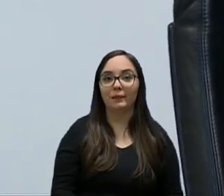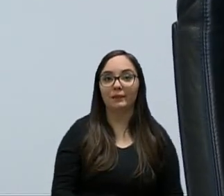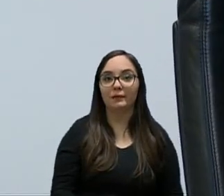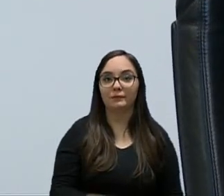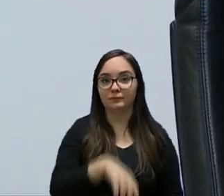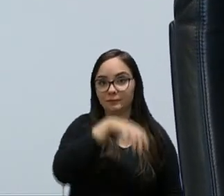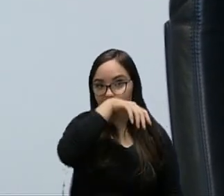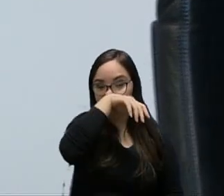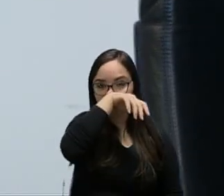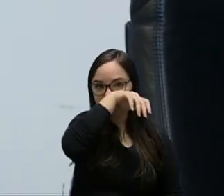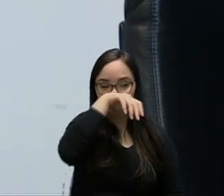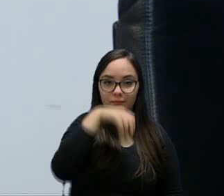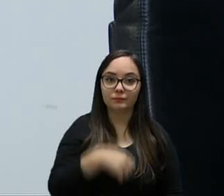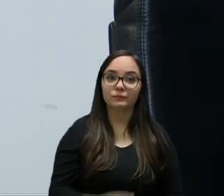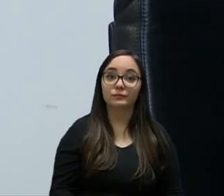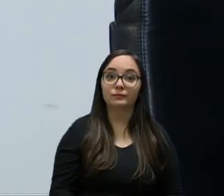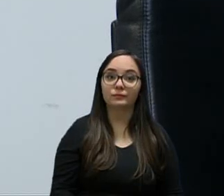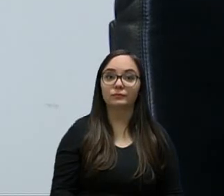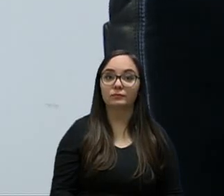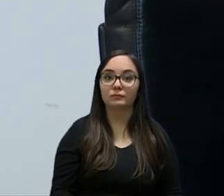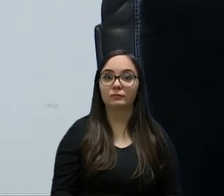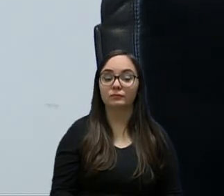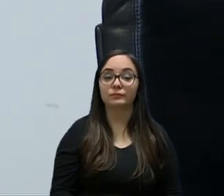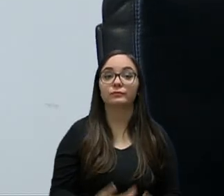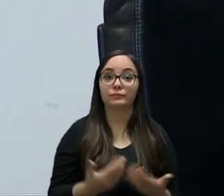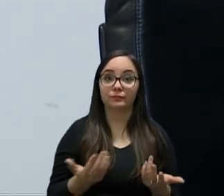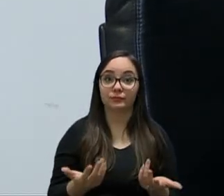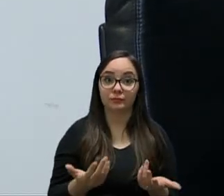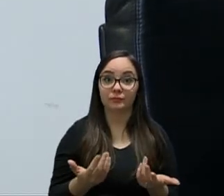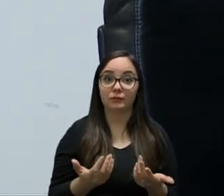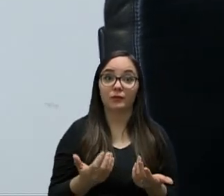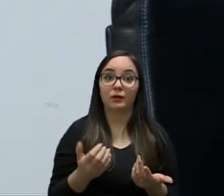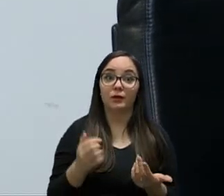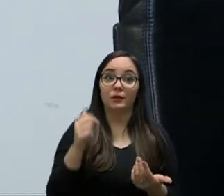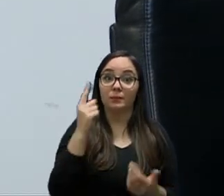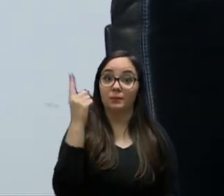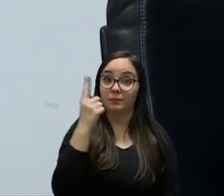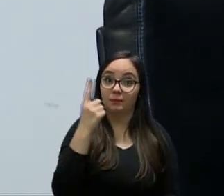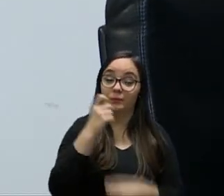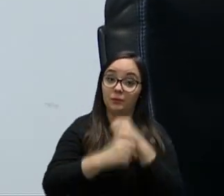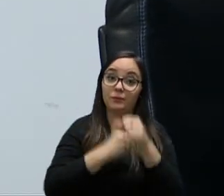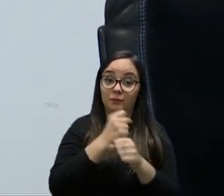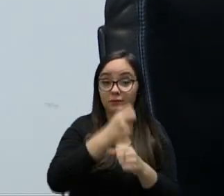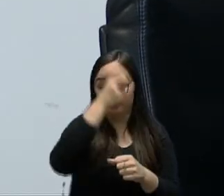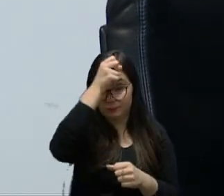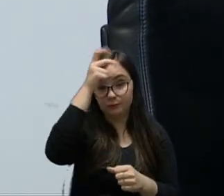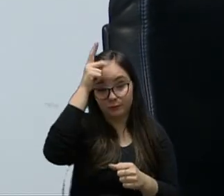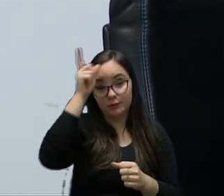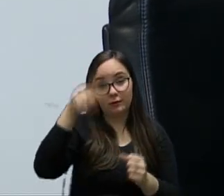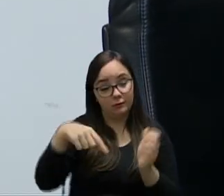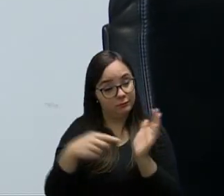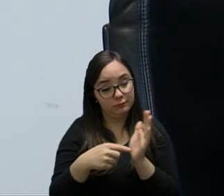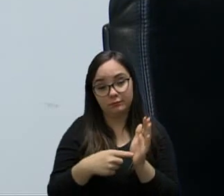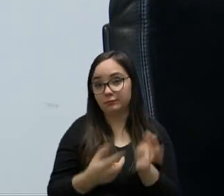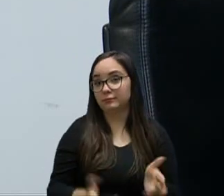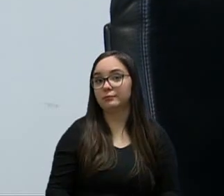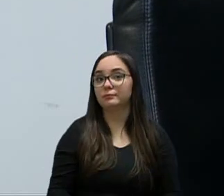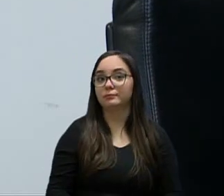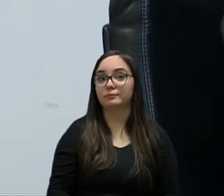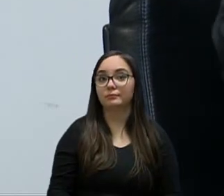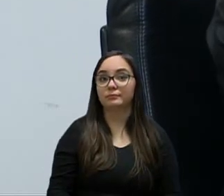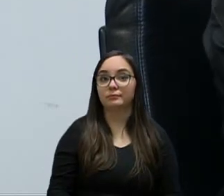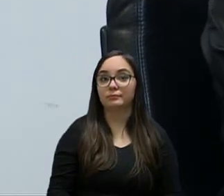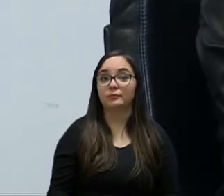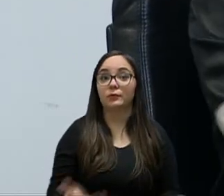orçamentária anual que vai ser mais para o final do ano tá então é isso que o primeiro ano do prefeito da prefeita é exatamente isso